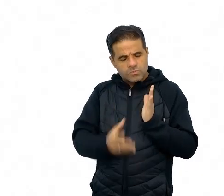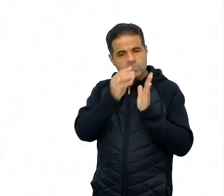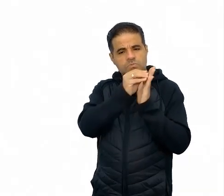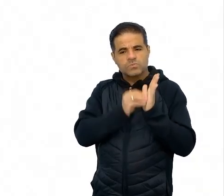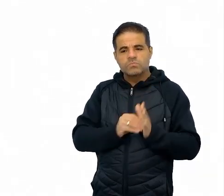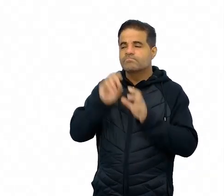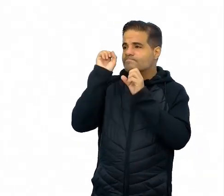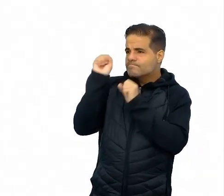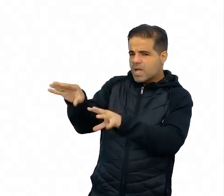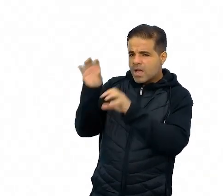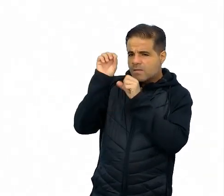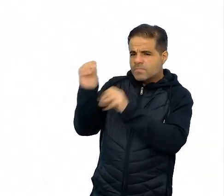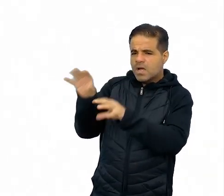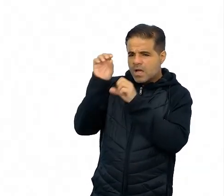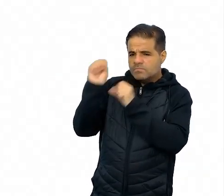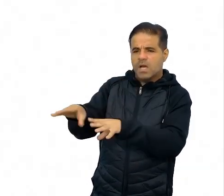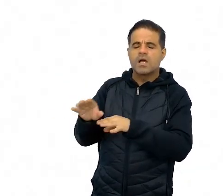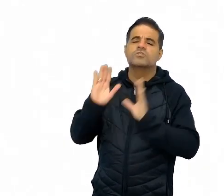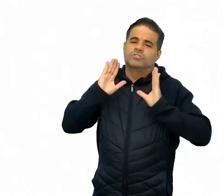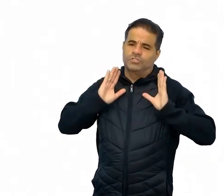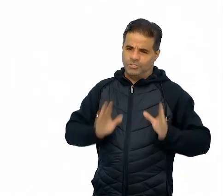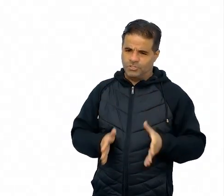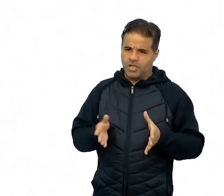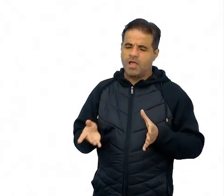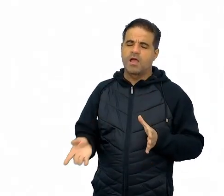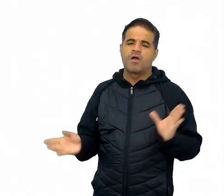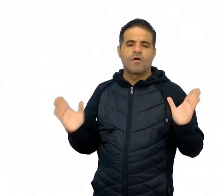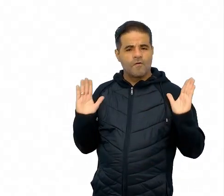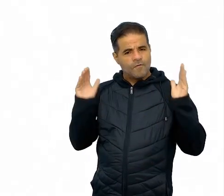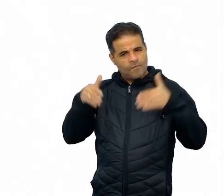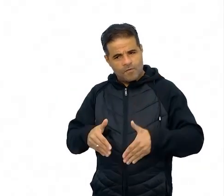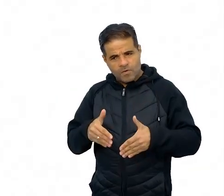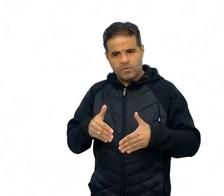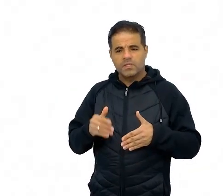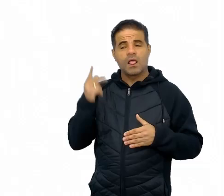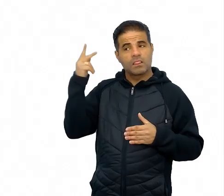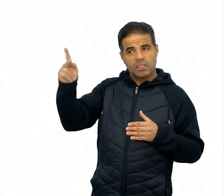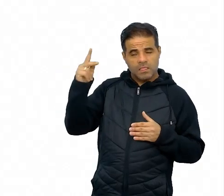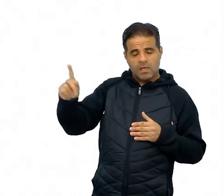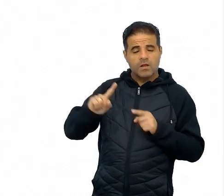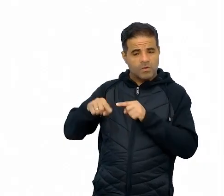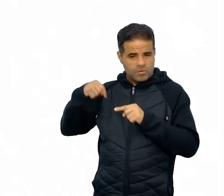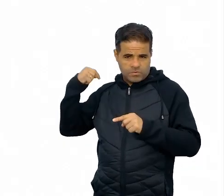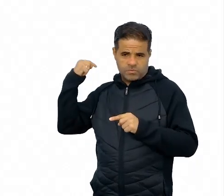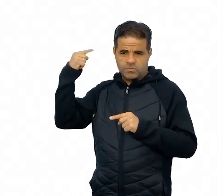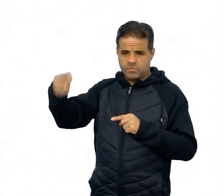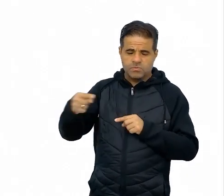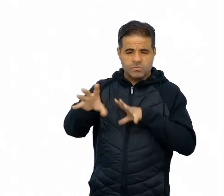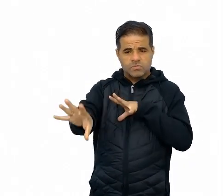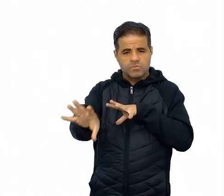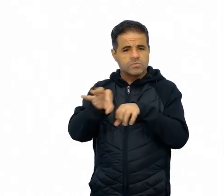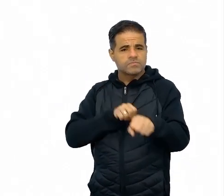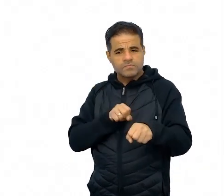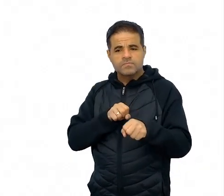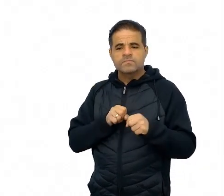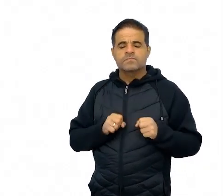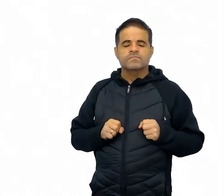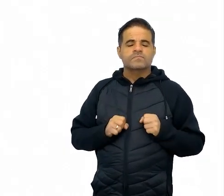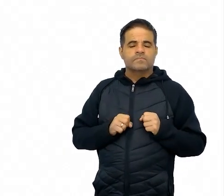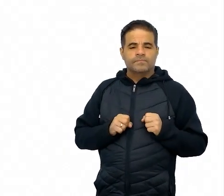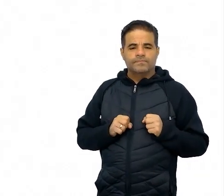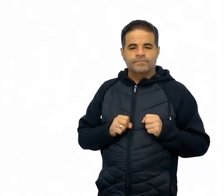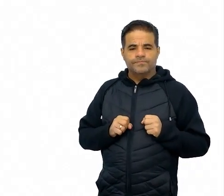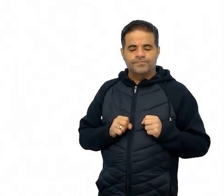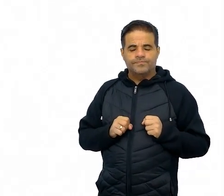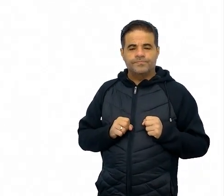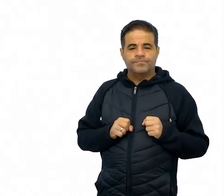do ensino, tá? Nós vamos já voltar nele daqui a pouco. E na próxima formação nossa, que